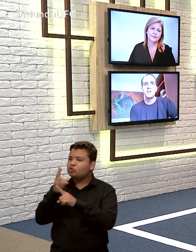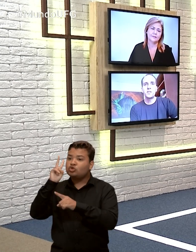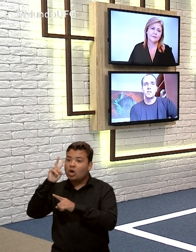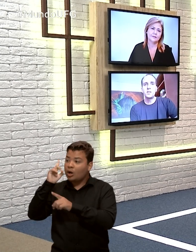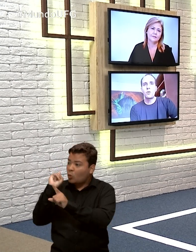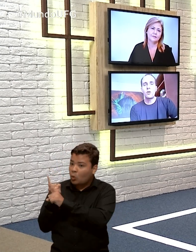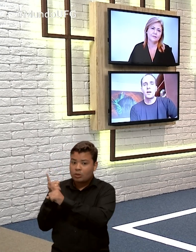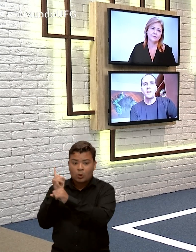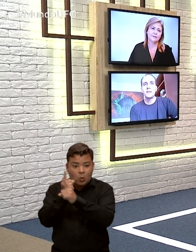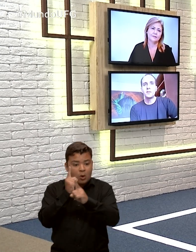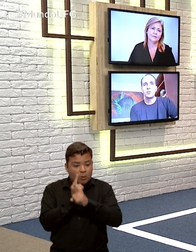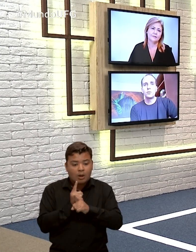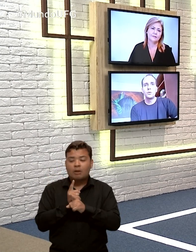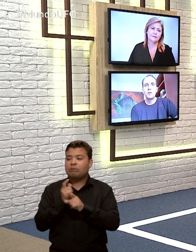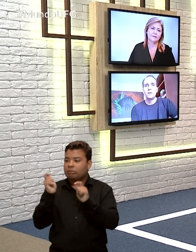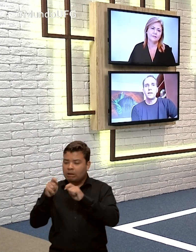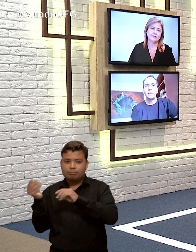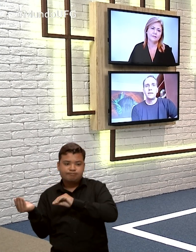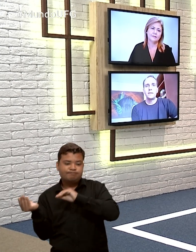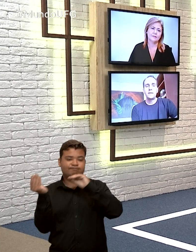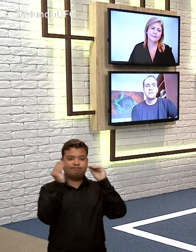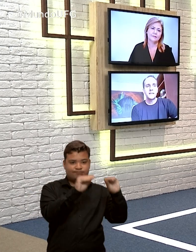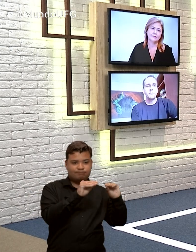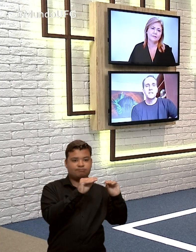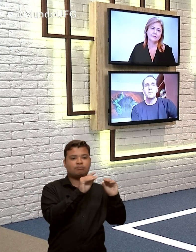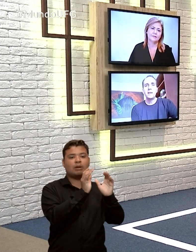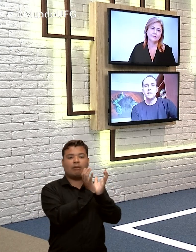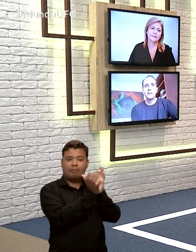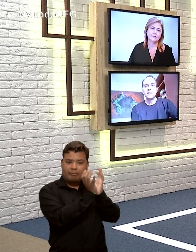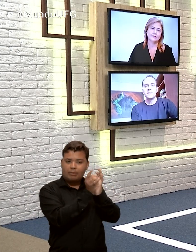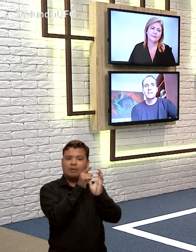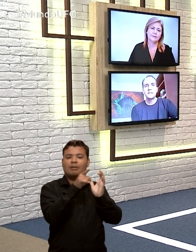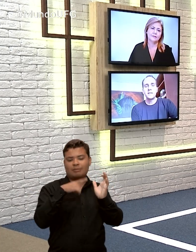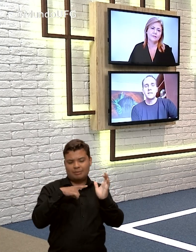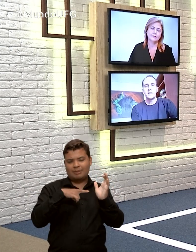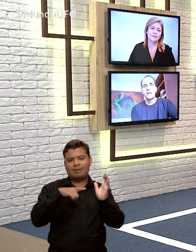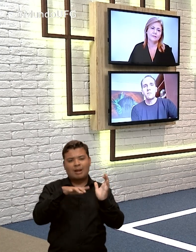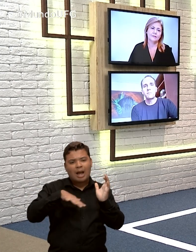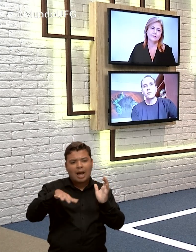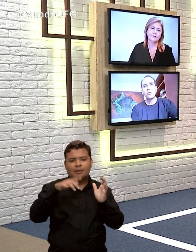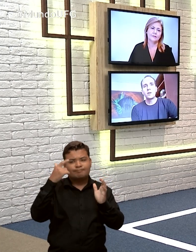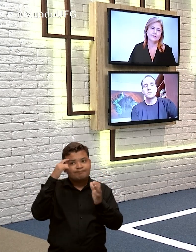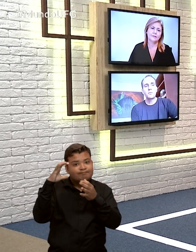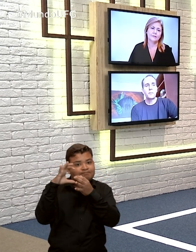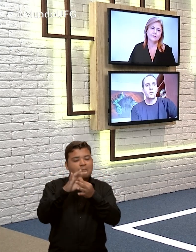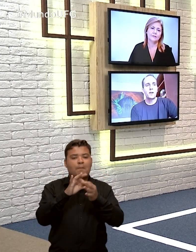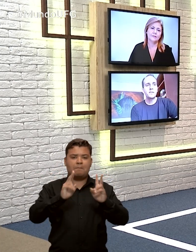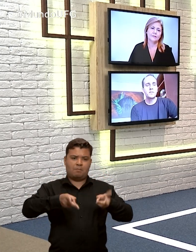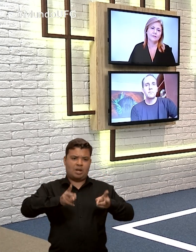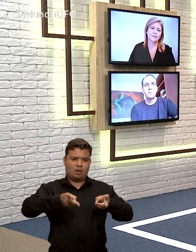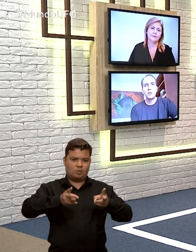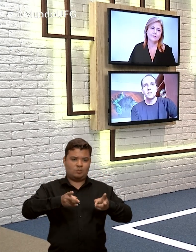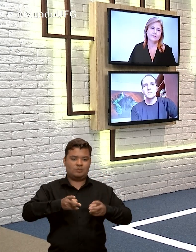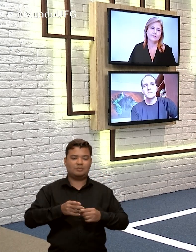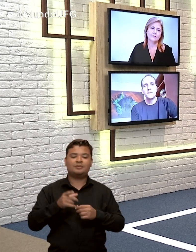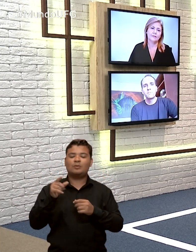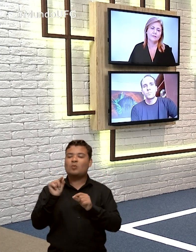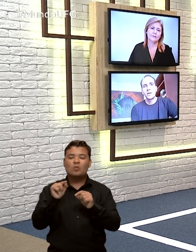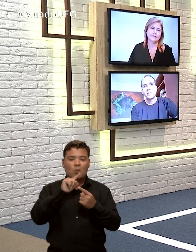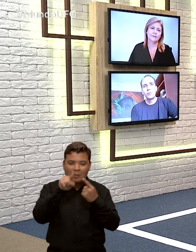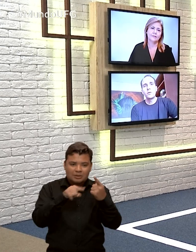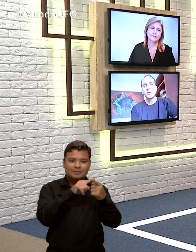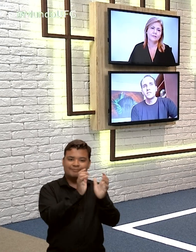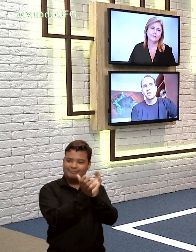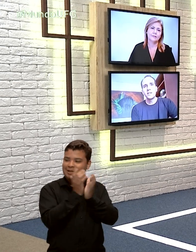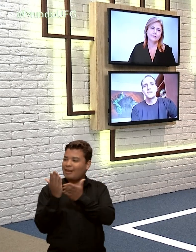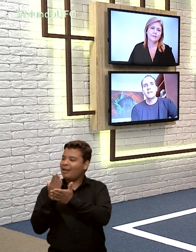para a gente colocar dentro dessa mesma linha, né, nesse mesmo tema, para colocar dentro da Bibliolivros.